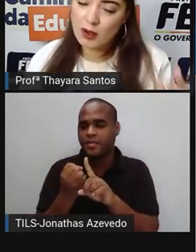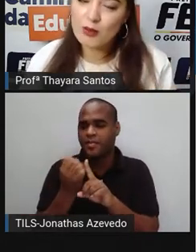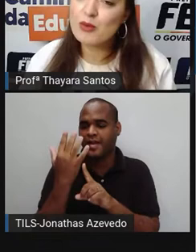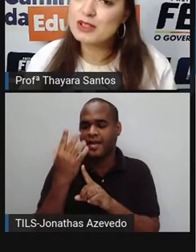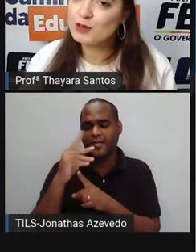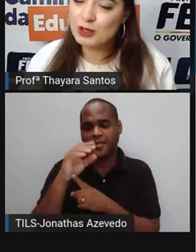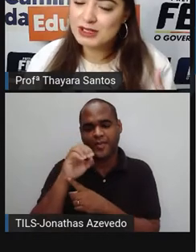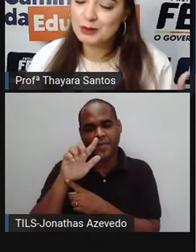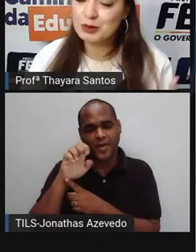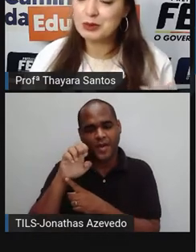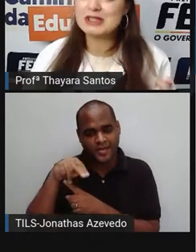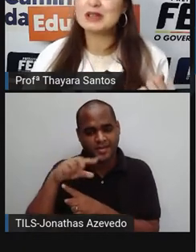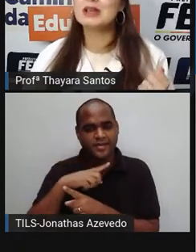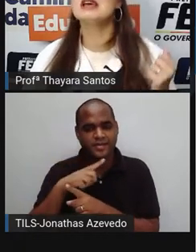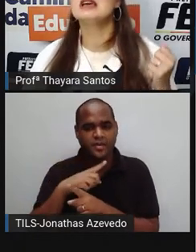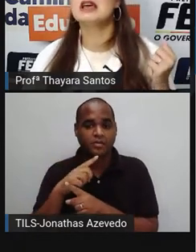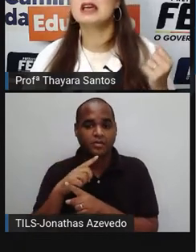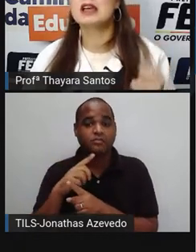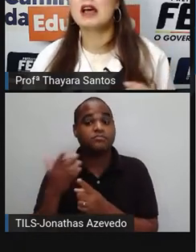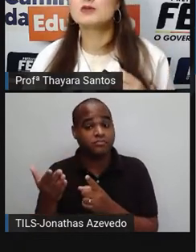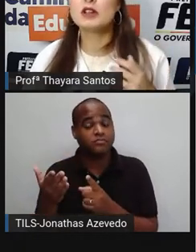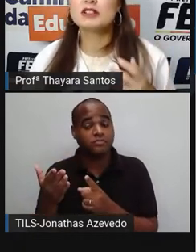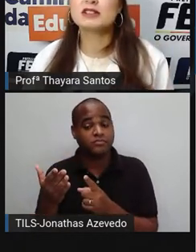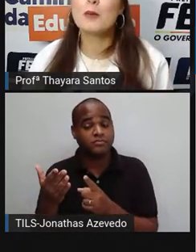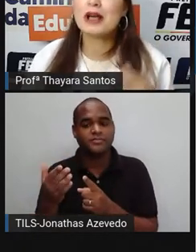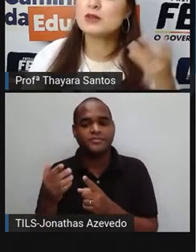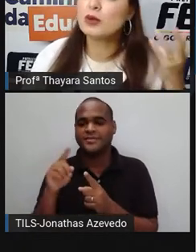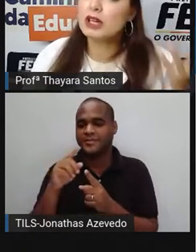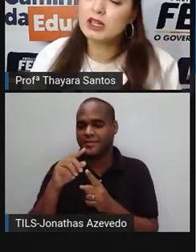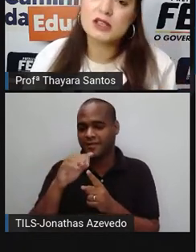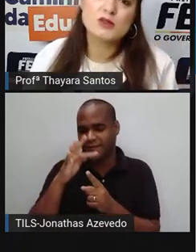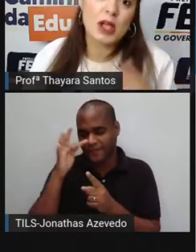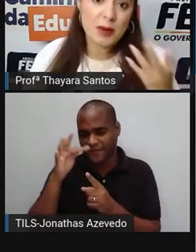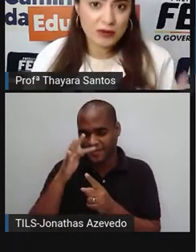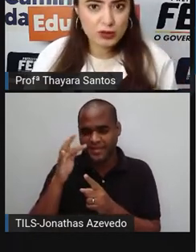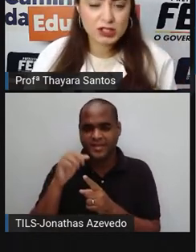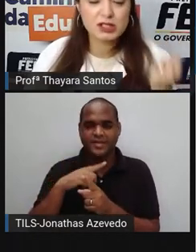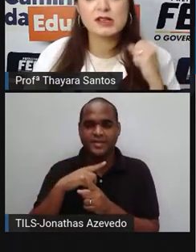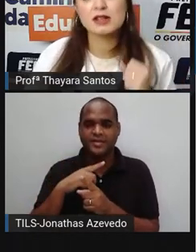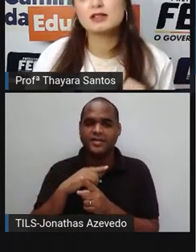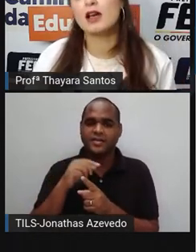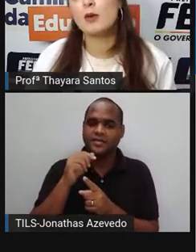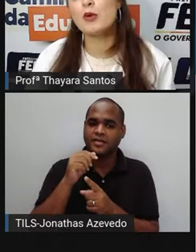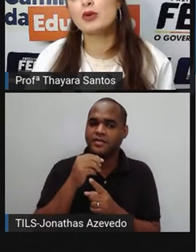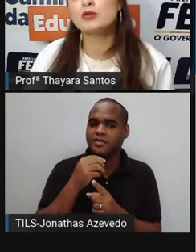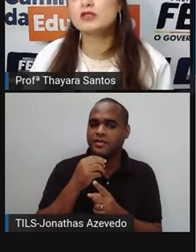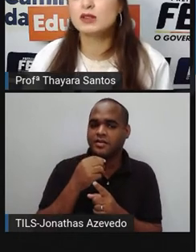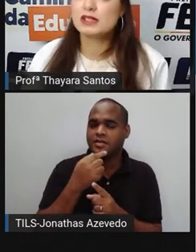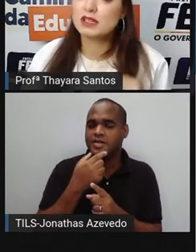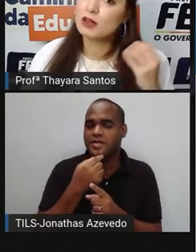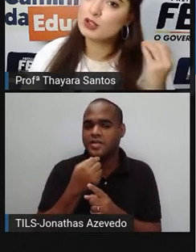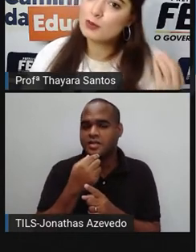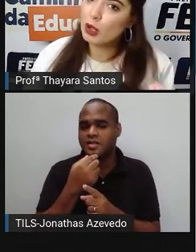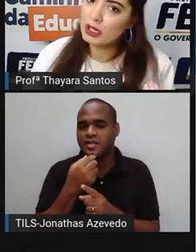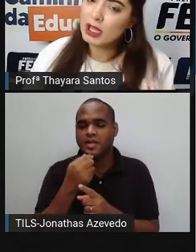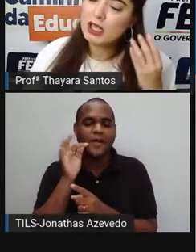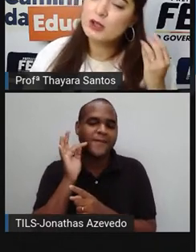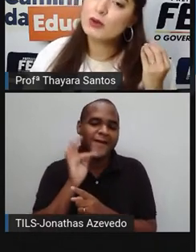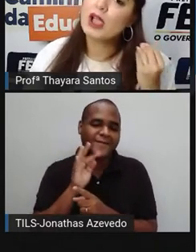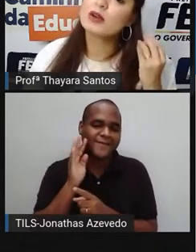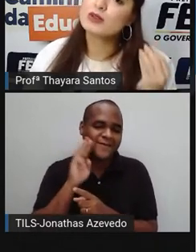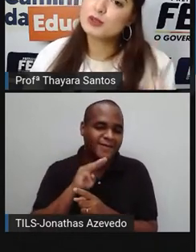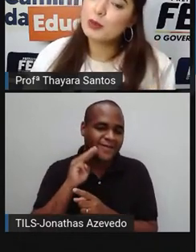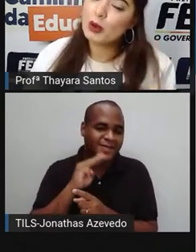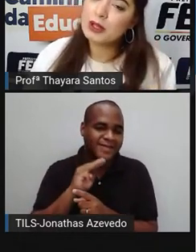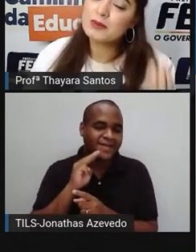de pó né algumas cores não todas as flores que são masculinas o hermafroditas era se acabam produzindo esse grão de